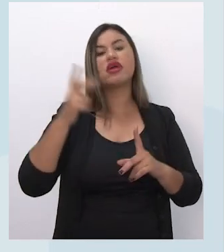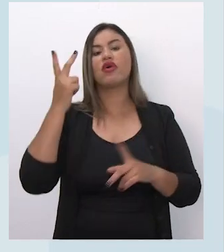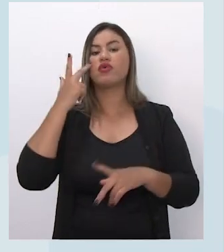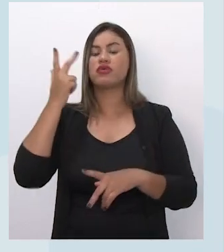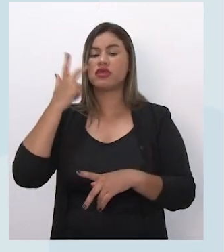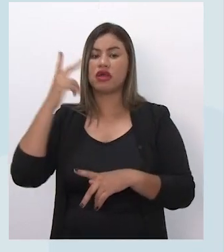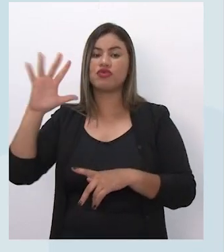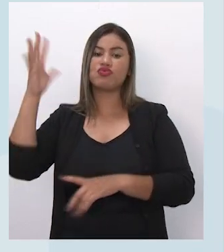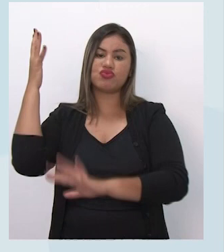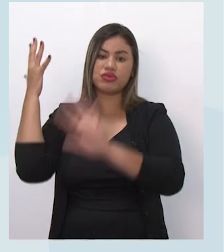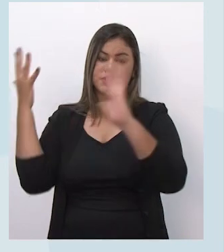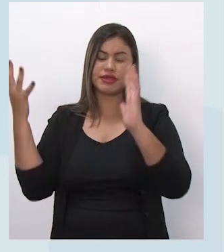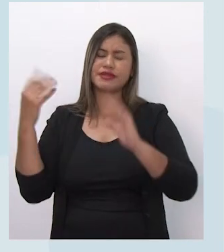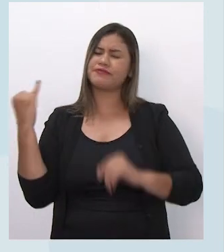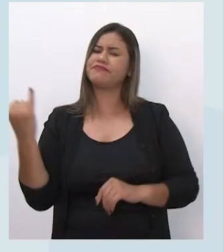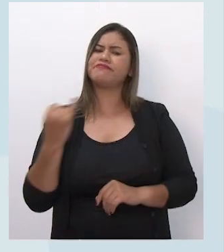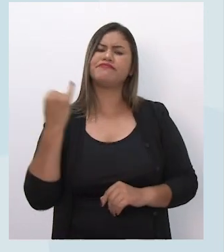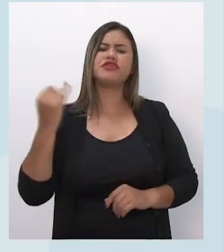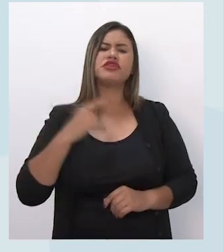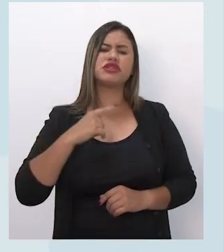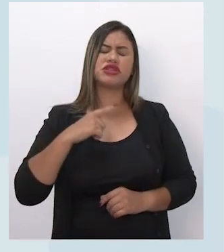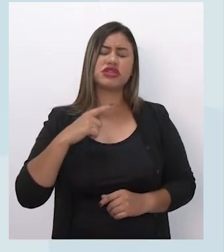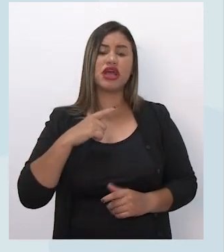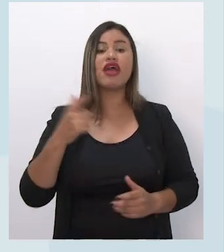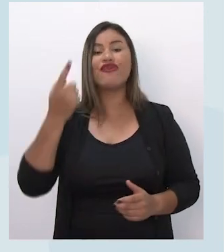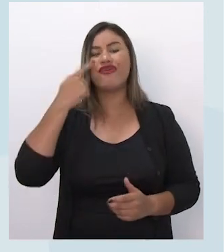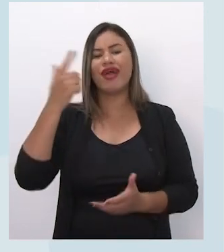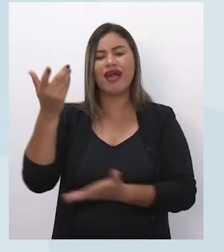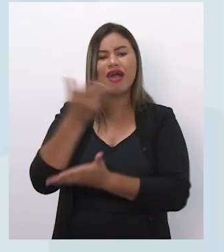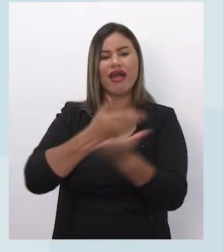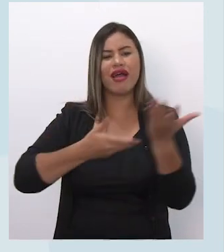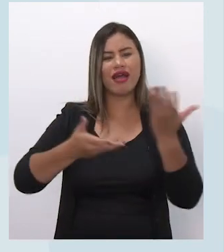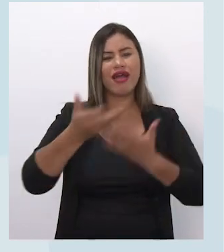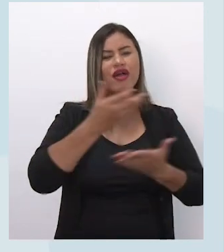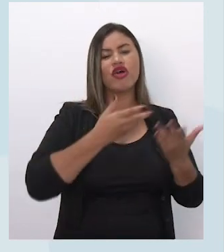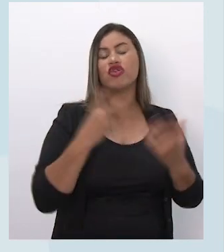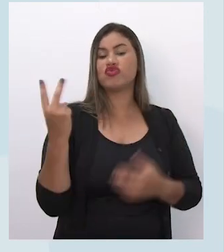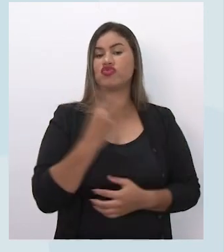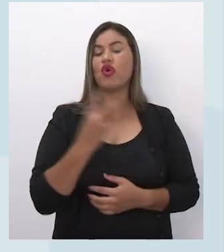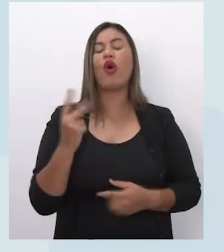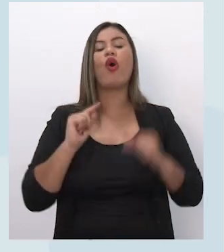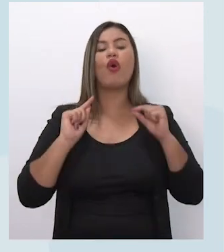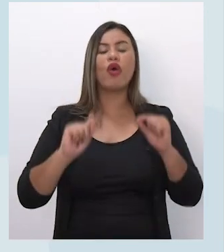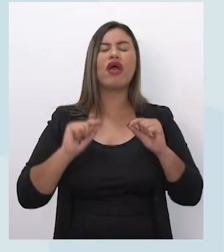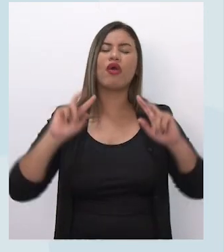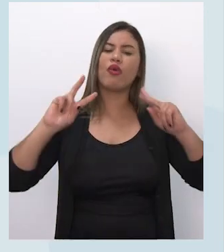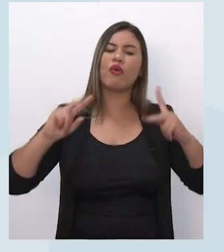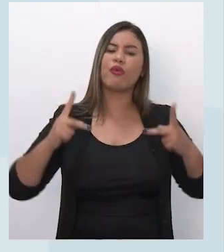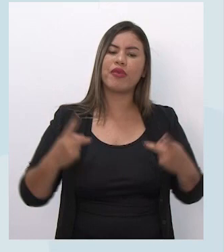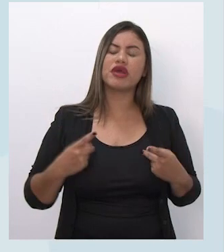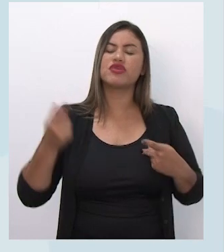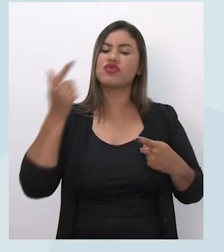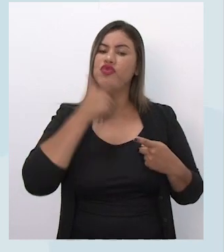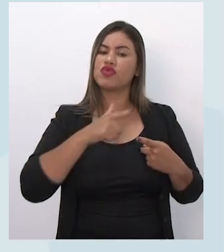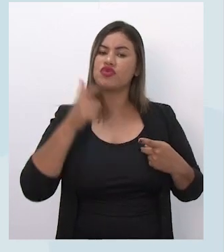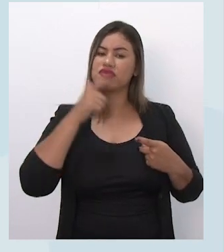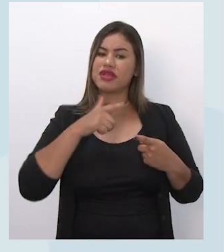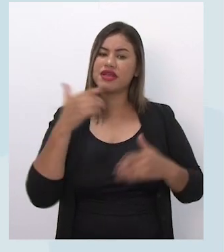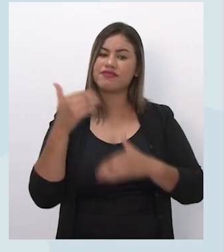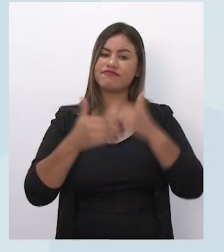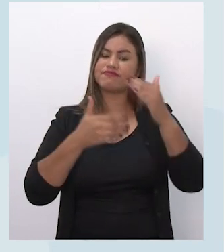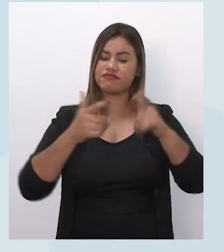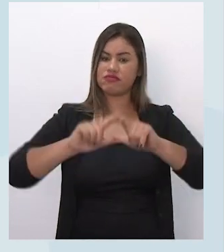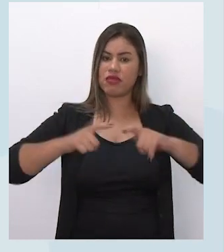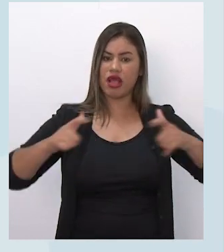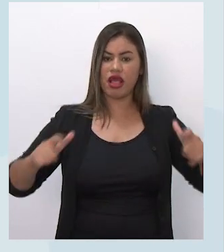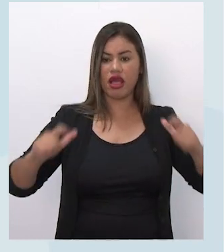muito importante, né? É a partir dessas relações entre a sociedade e a natureza que o ser humano consegue aí construir espaço geográfico.